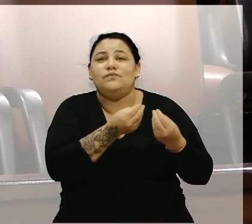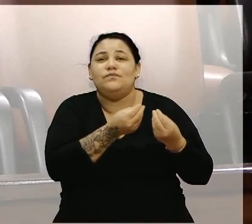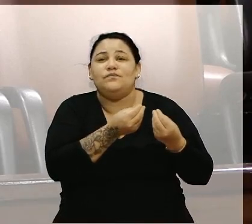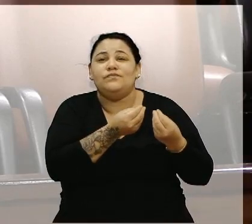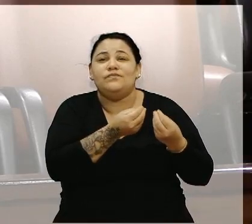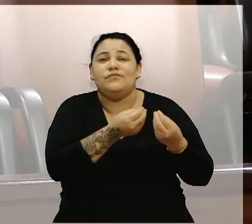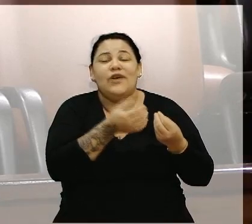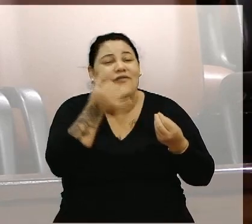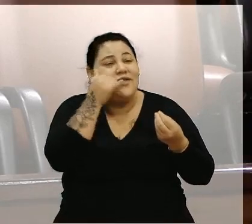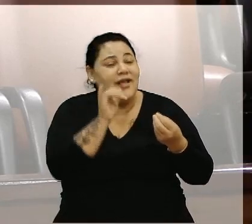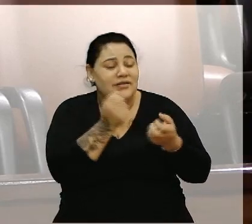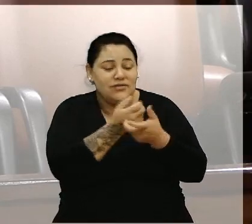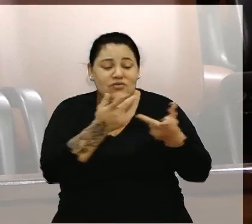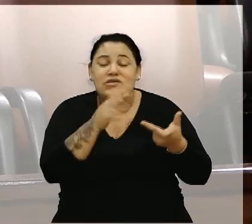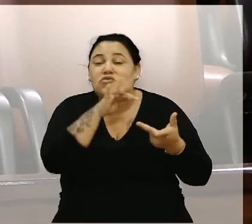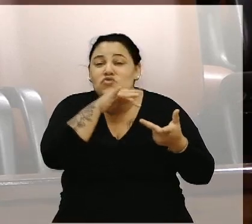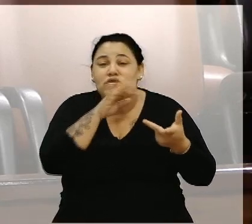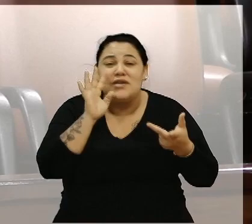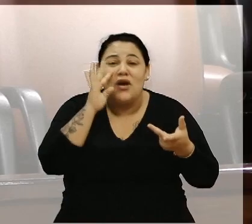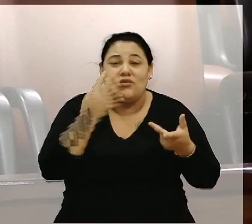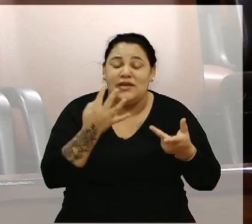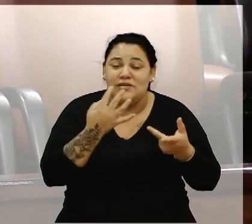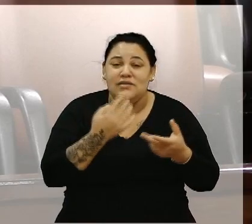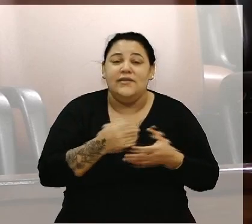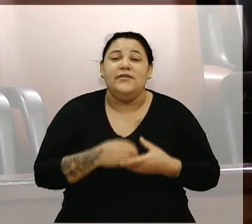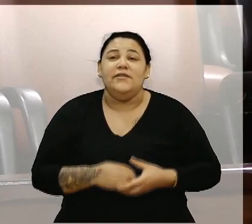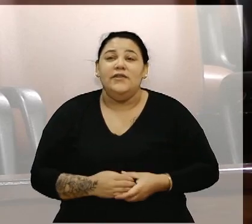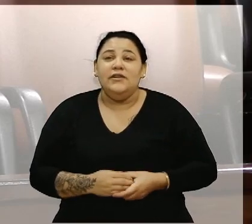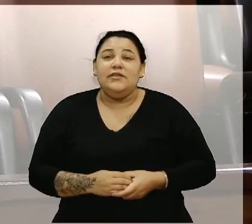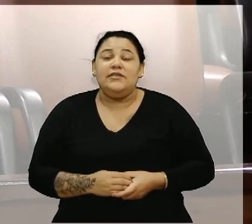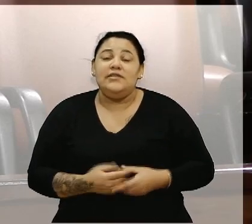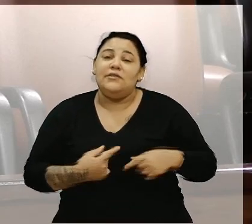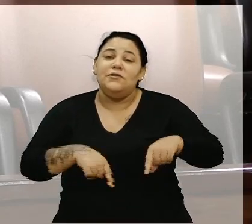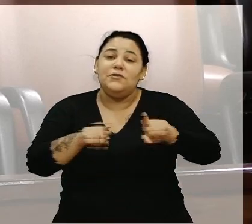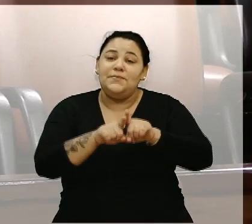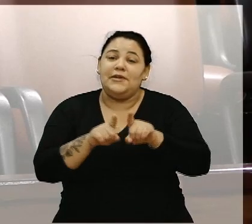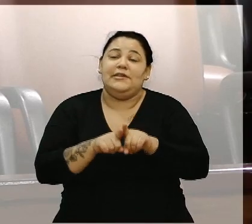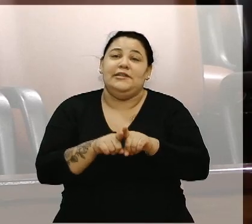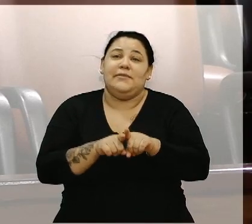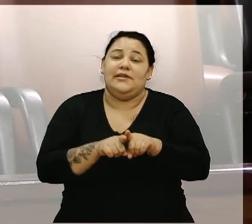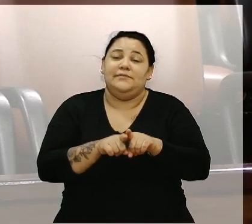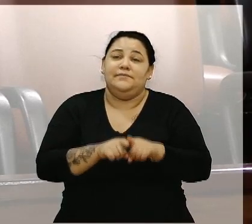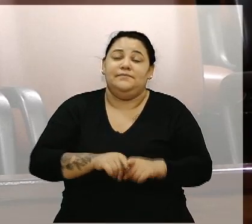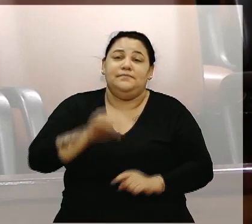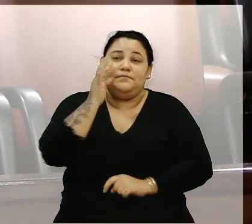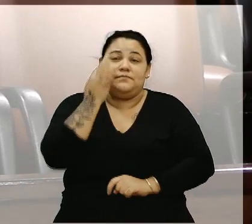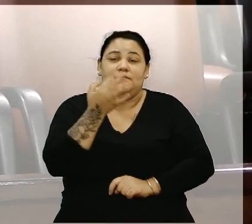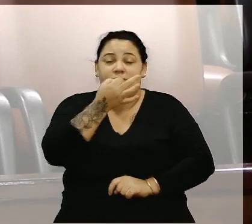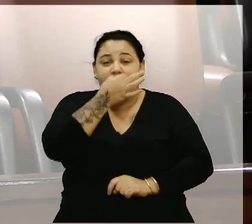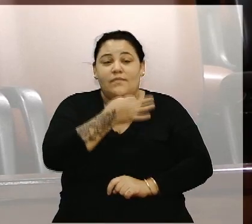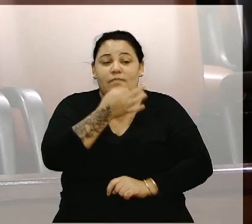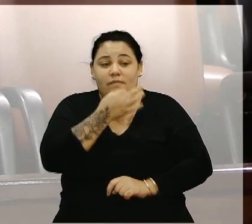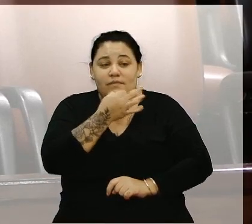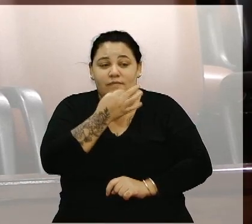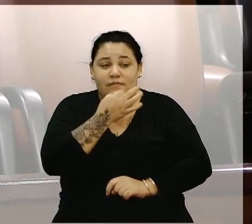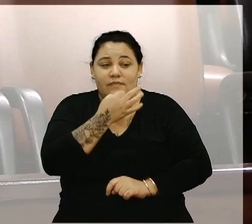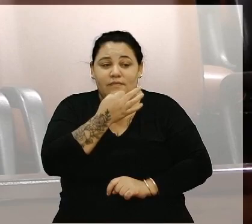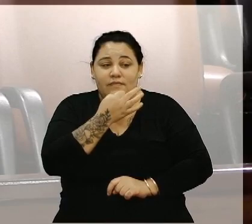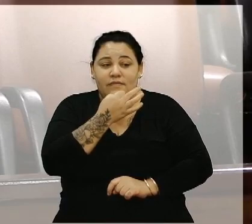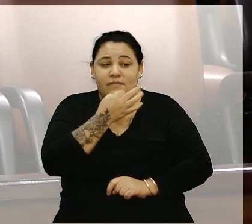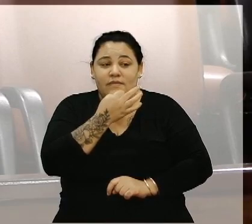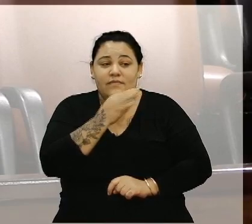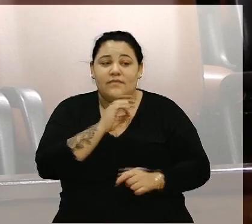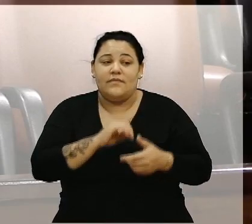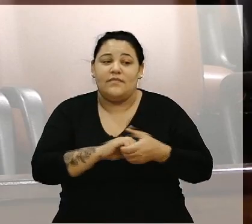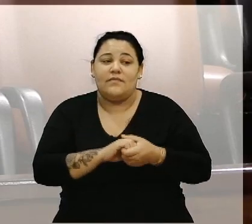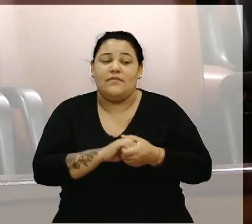esses clima que está acontecendo em Caxias do Sul. Eu vejo também o Zé D'Ambrosio falando aí que